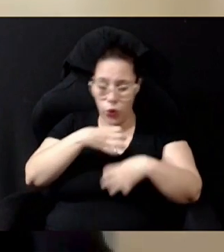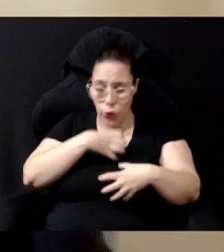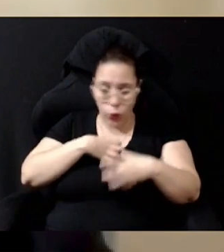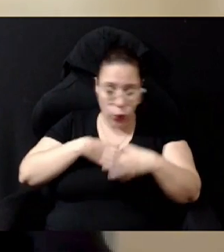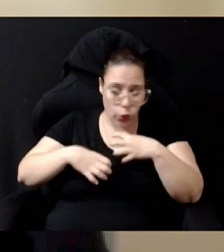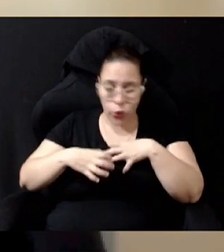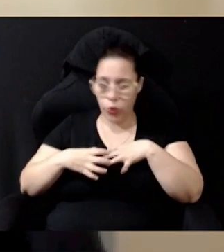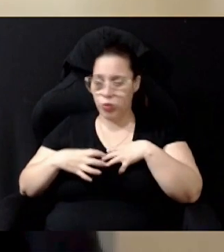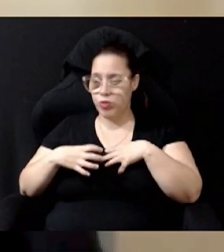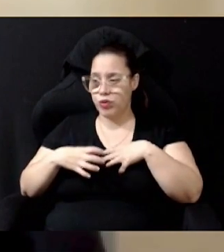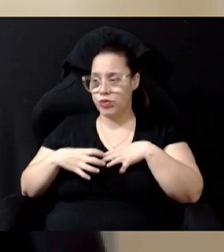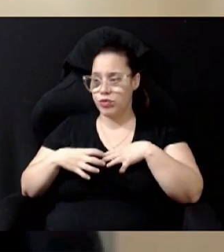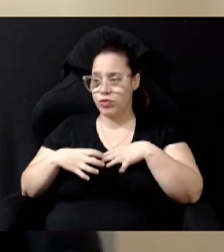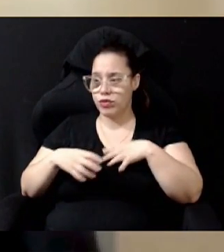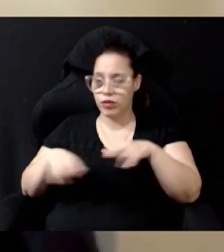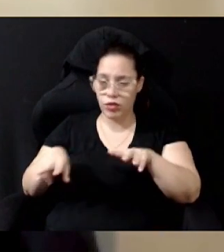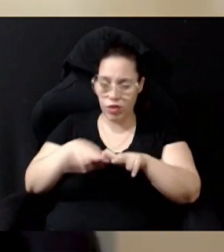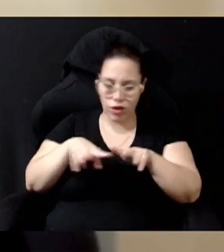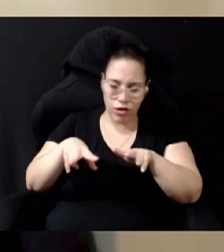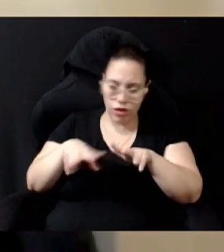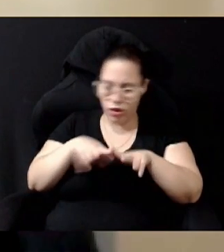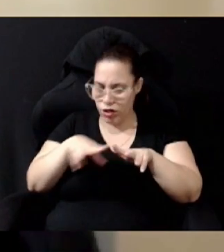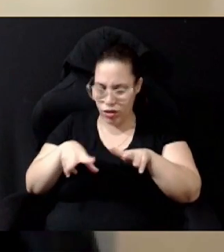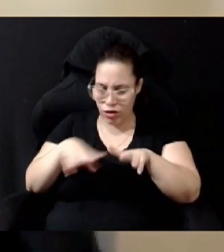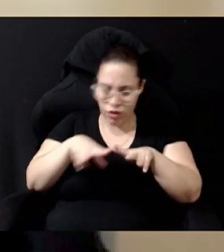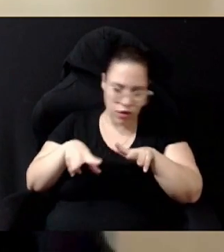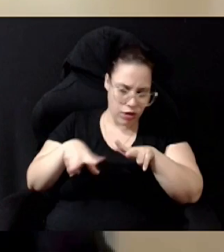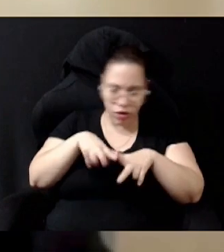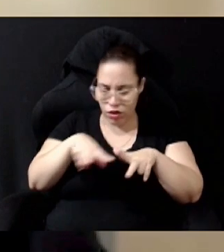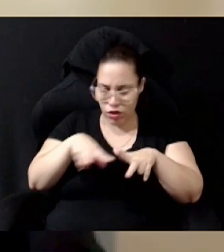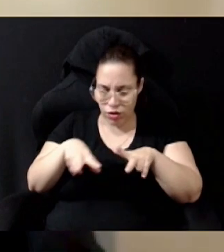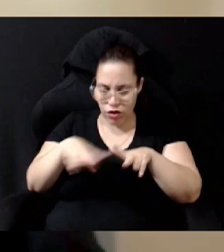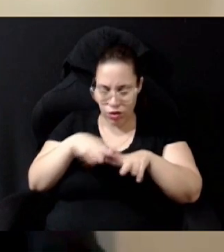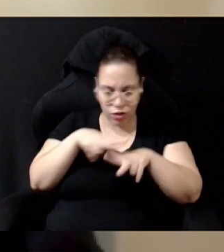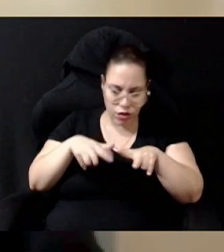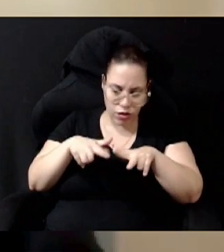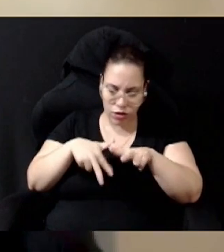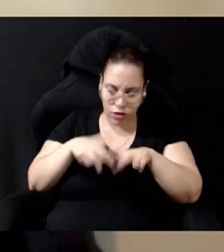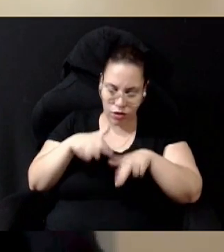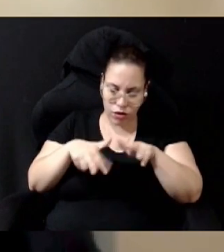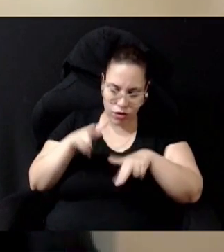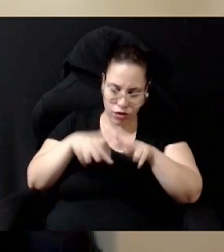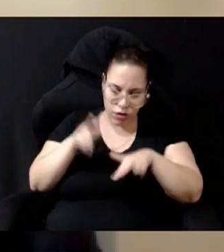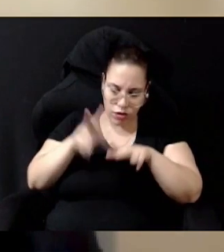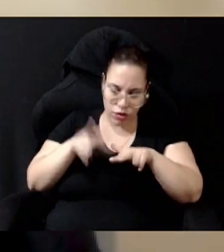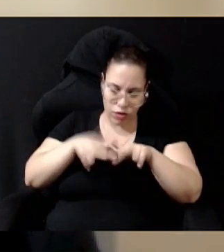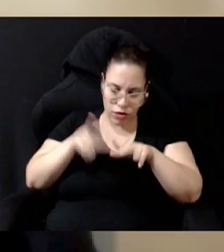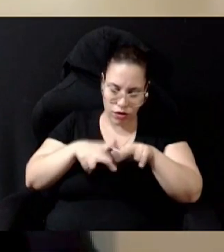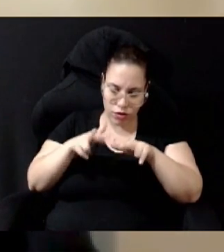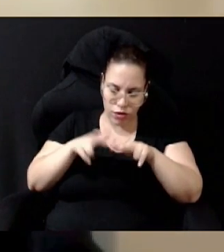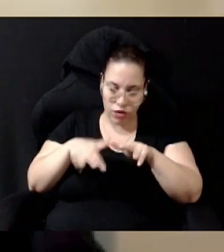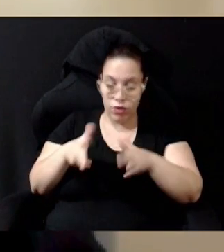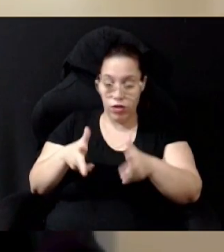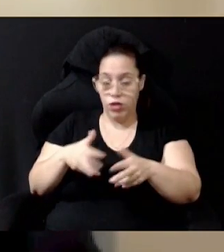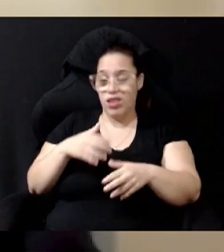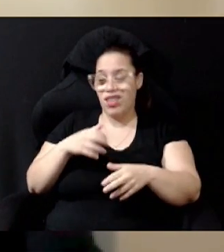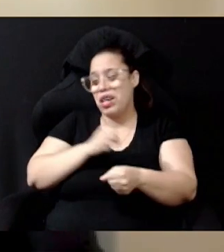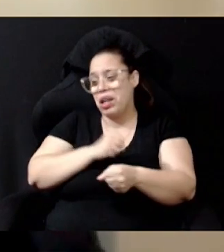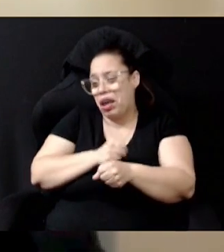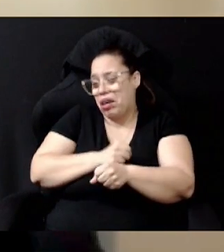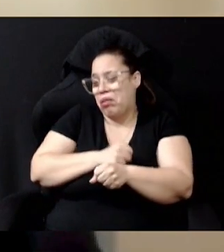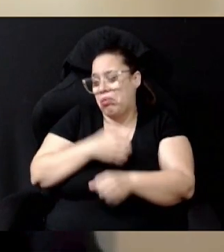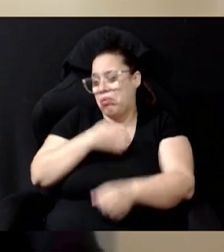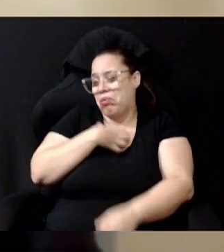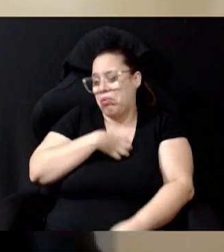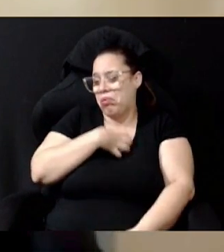batendo com a perna, com o pé na outra pessoa. Então é bastante incomodativo, sim. Aqueles